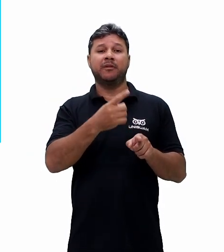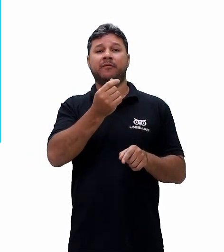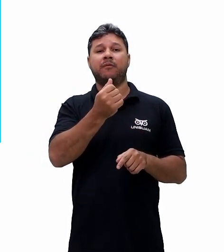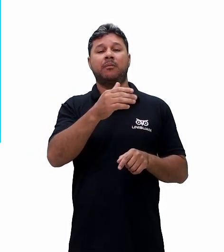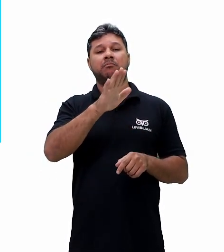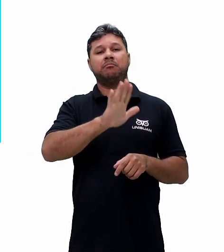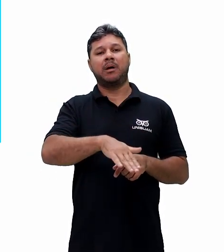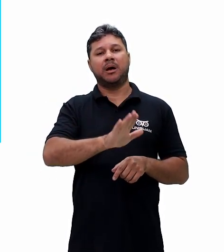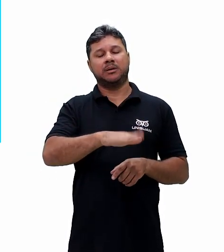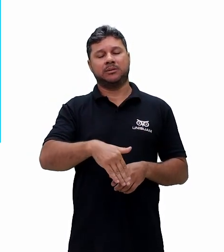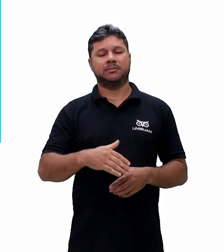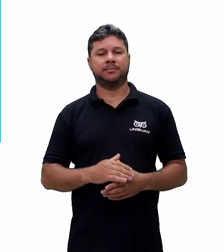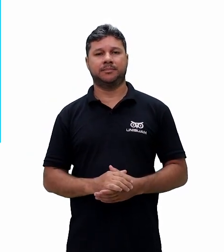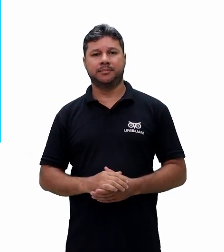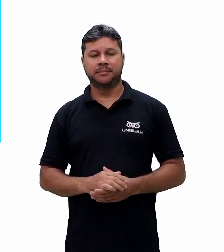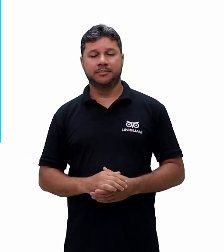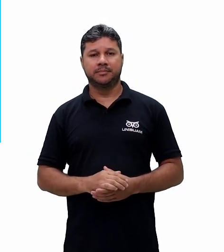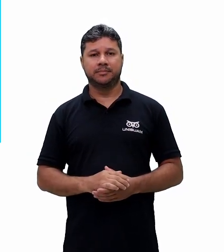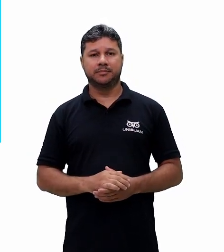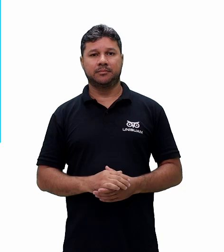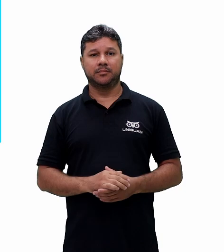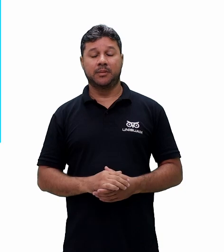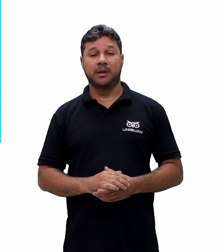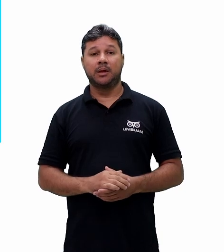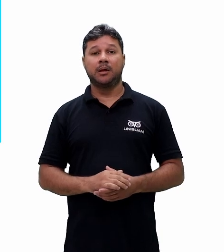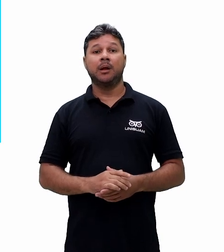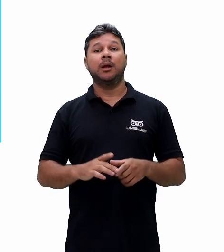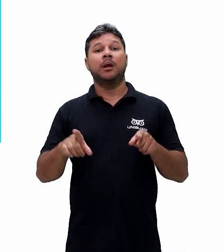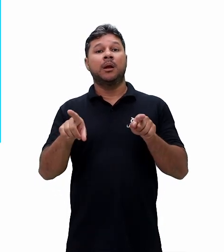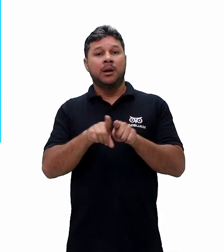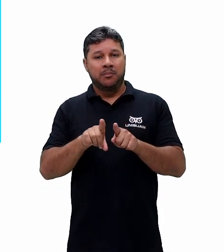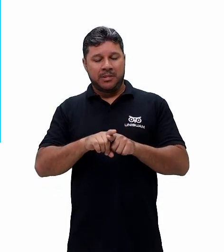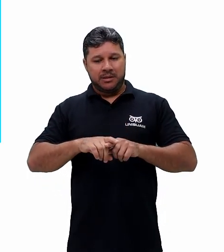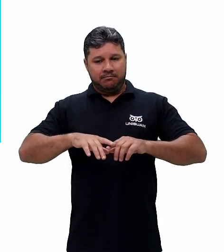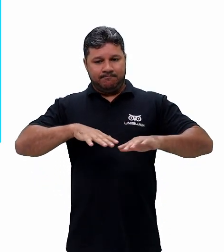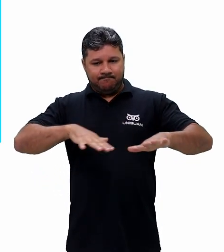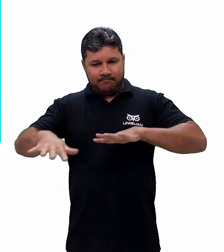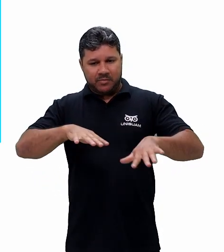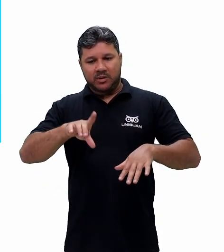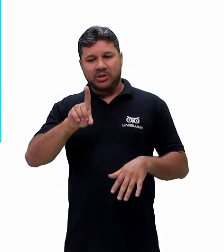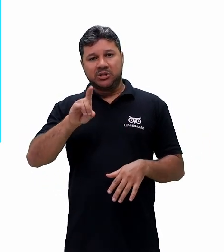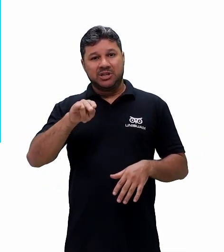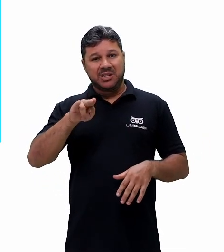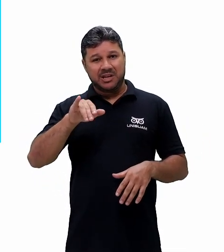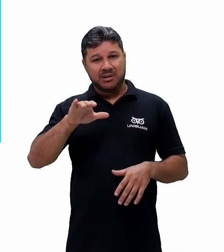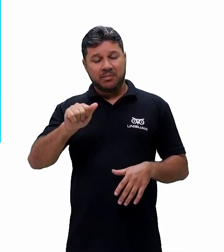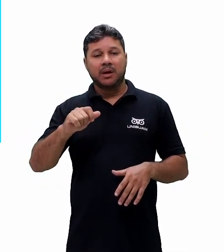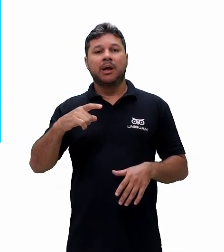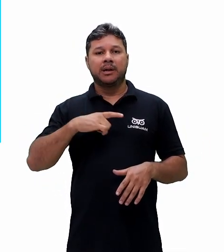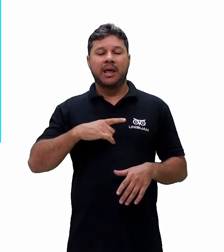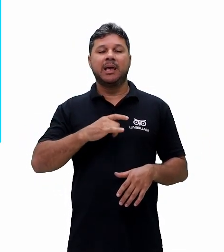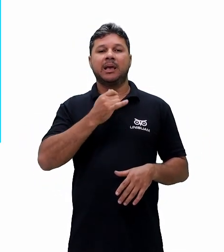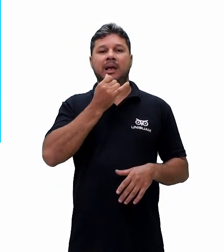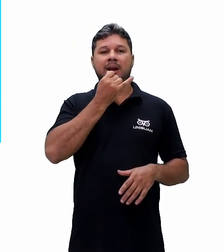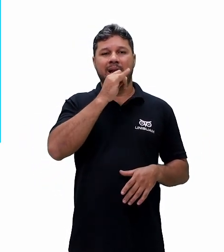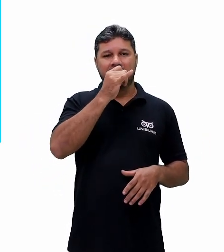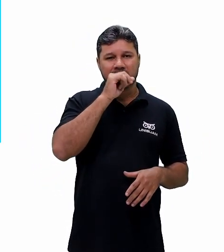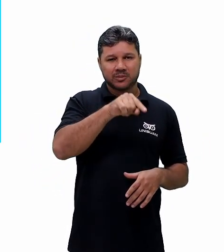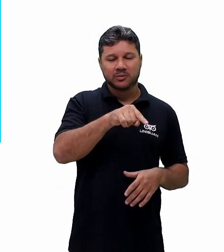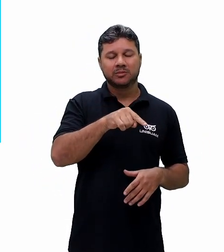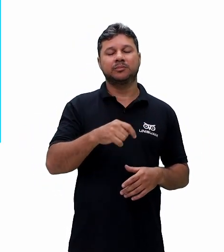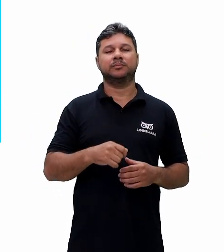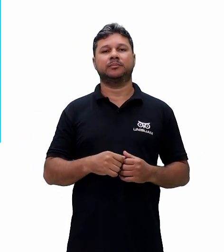baixo custo. De forma dinâmica, nós temos os goniômetros